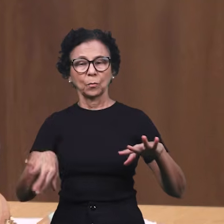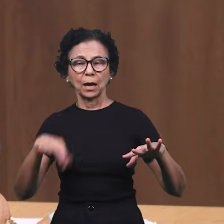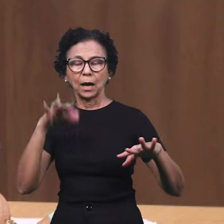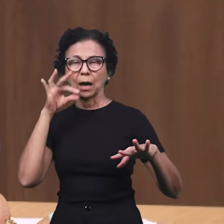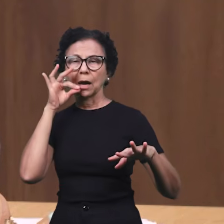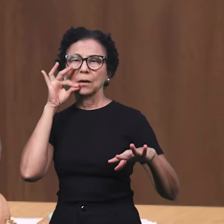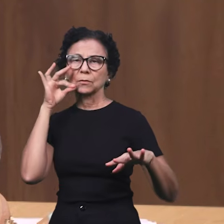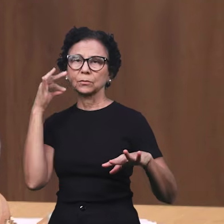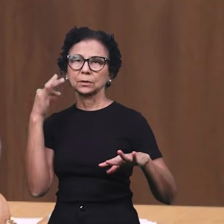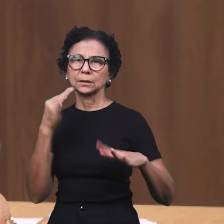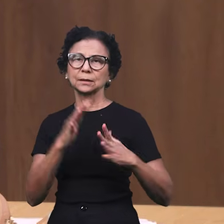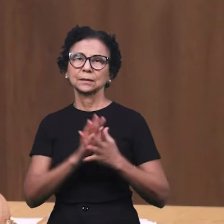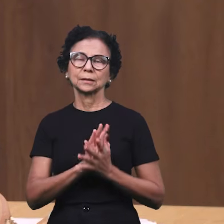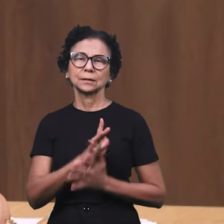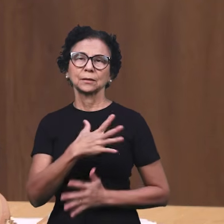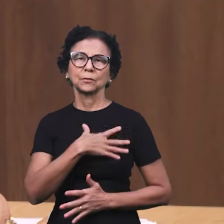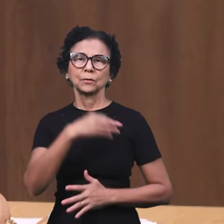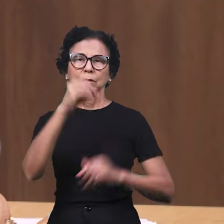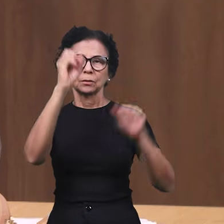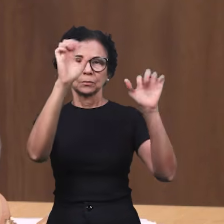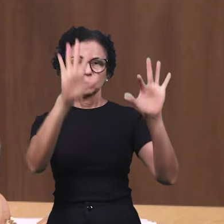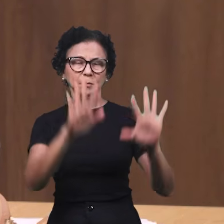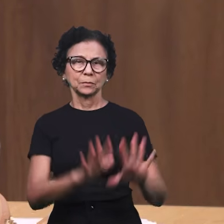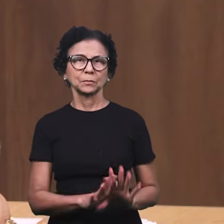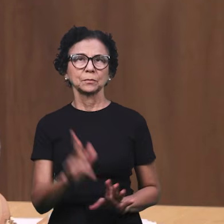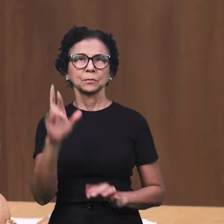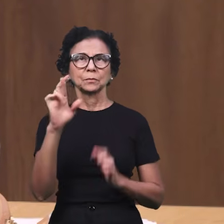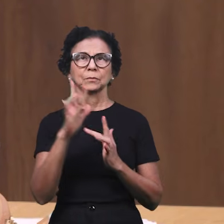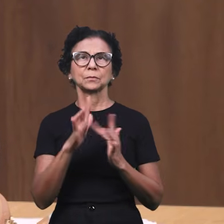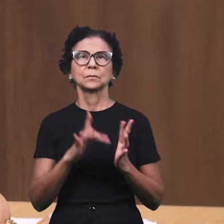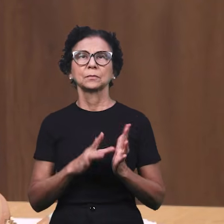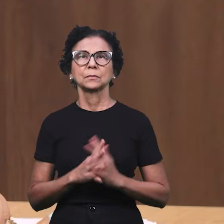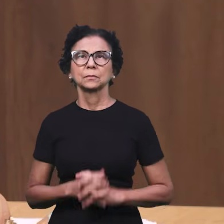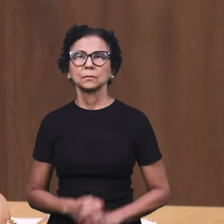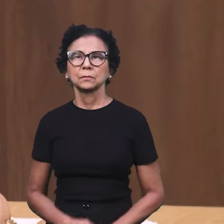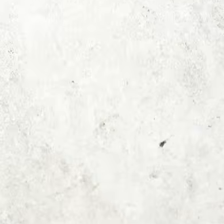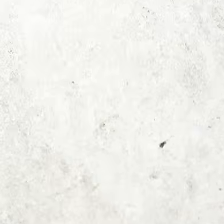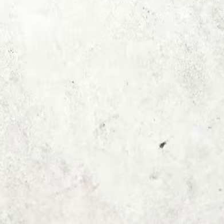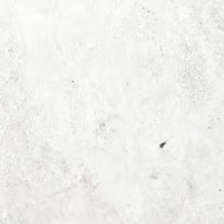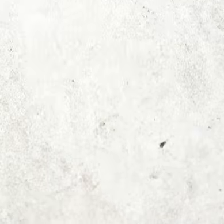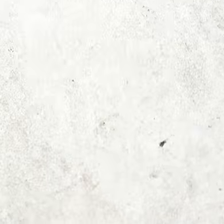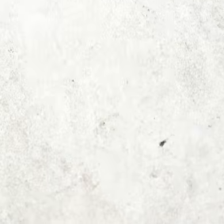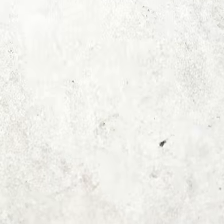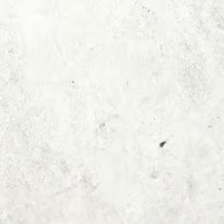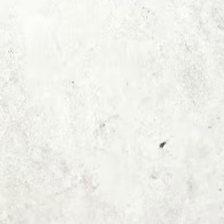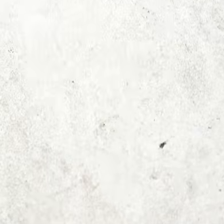e filhos abençoados. A paz do Senhor Jesus.